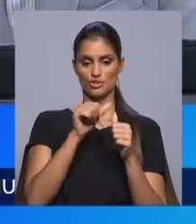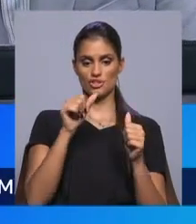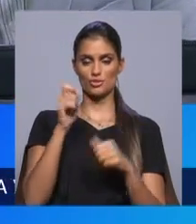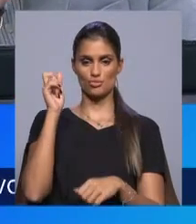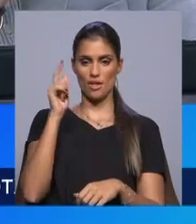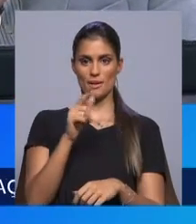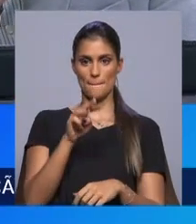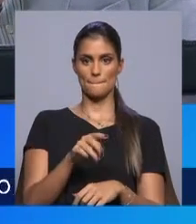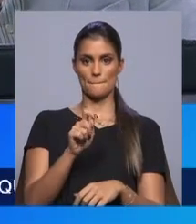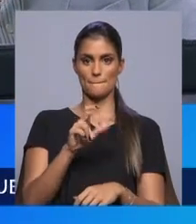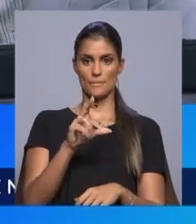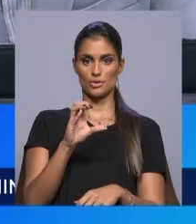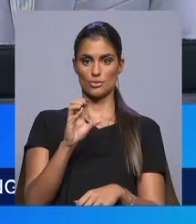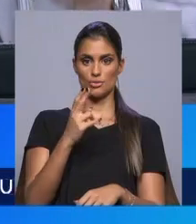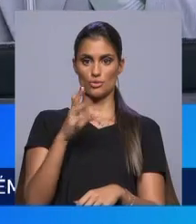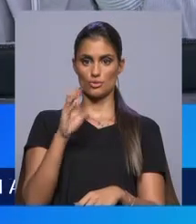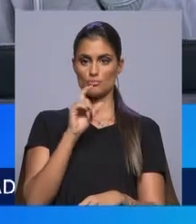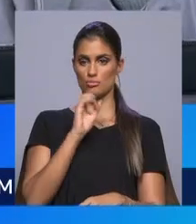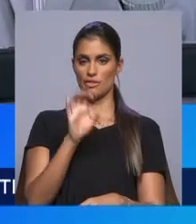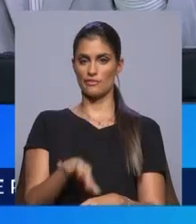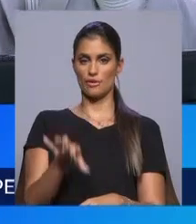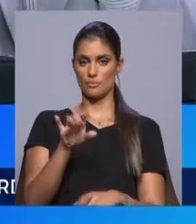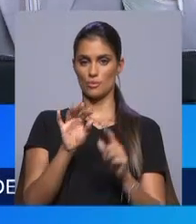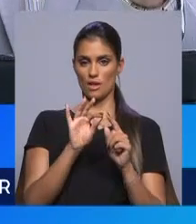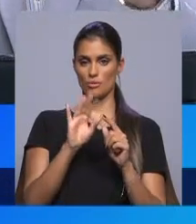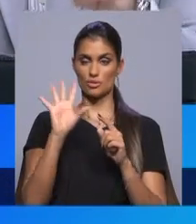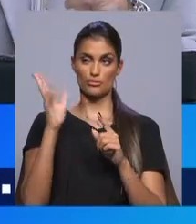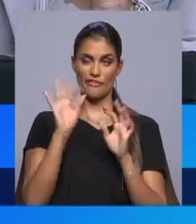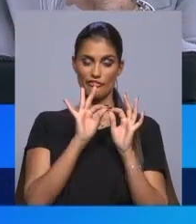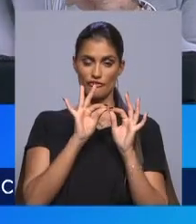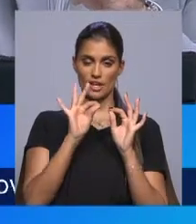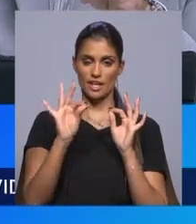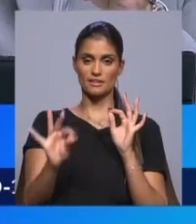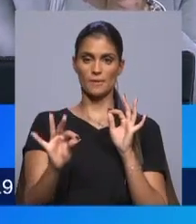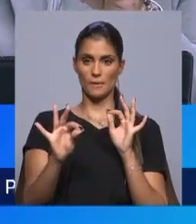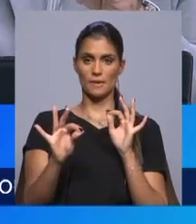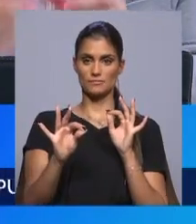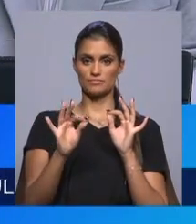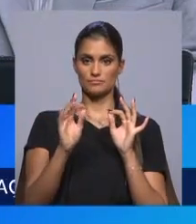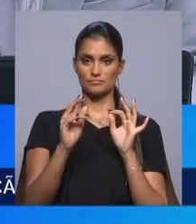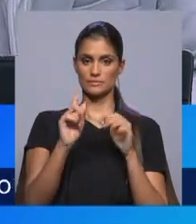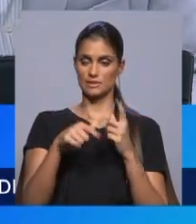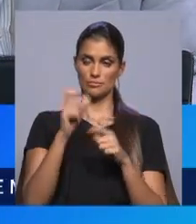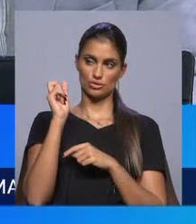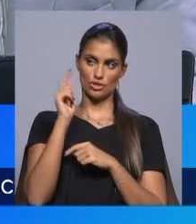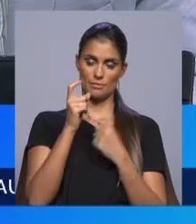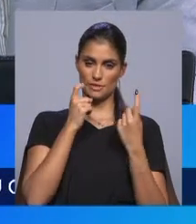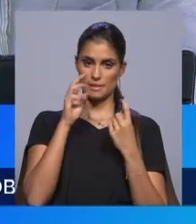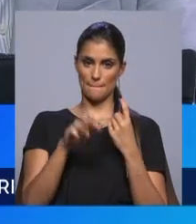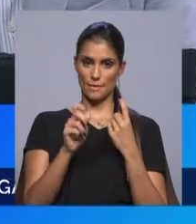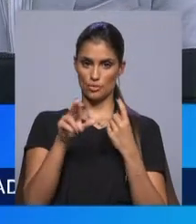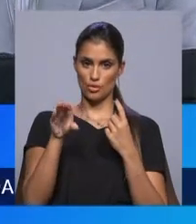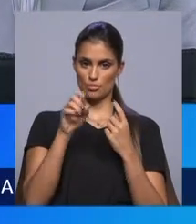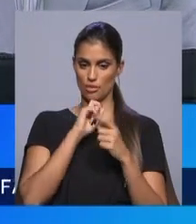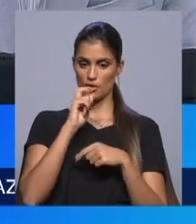que Mercúrio pode ter este destino. Mercúrio tem uma atmosfera muito fina, muito fina, está a ser bombardeada sempre pelo Sol. E pensa-se que Mercúrio também pode